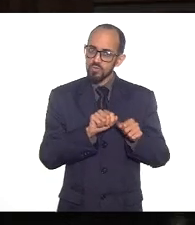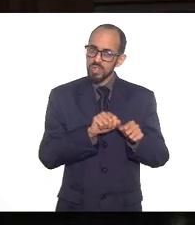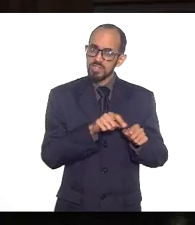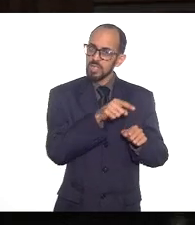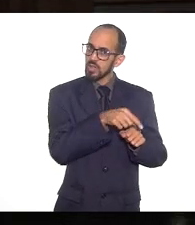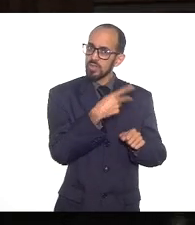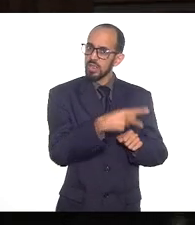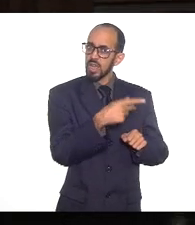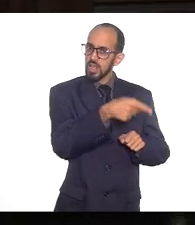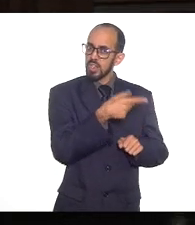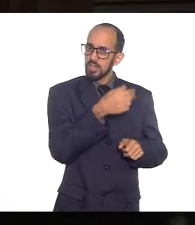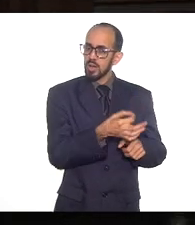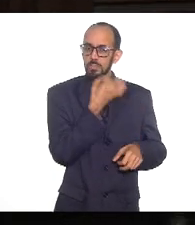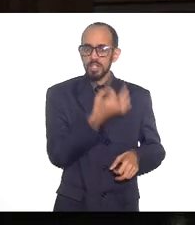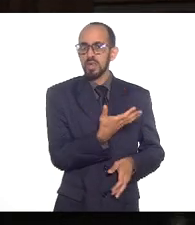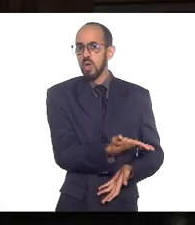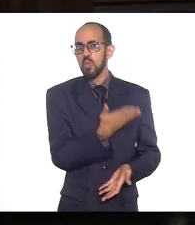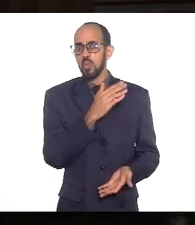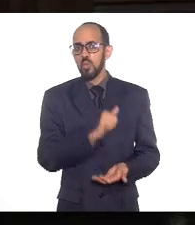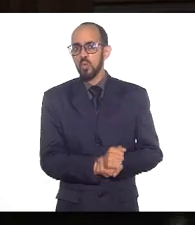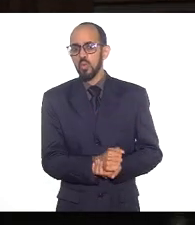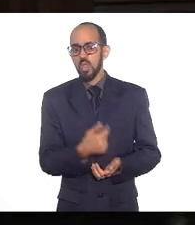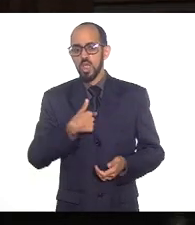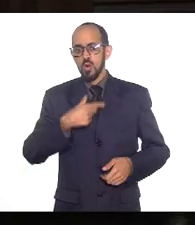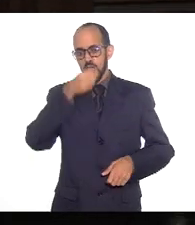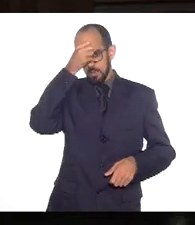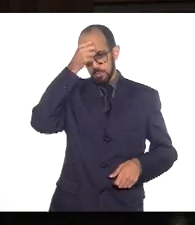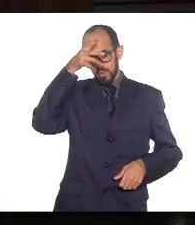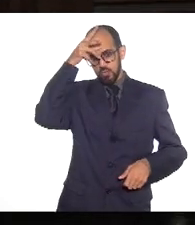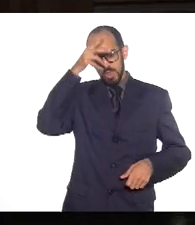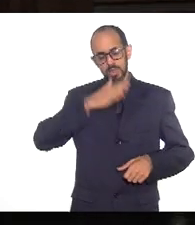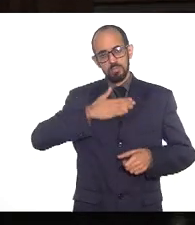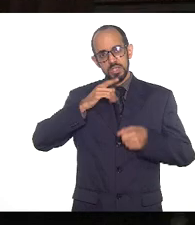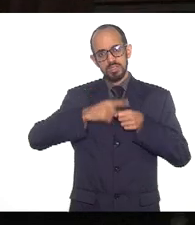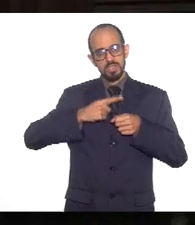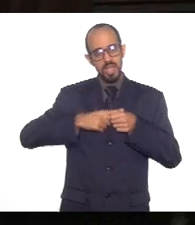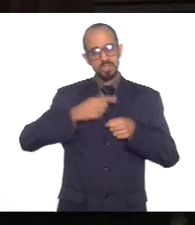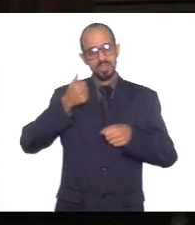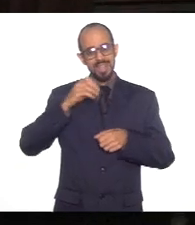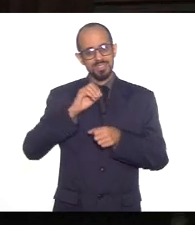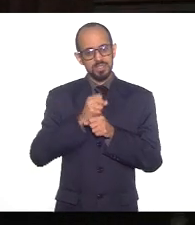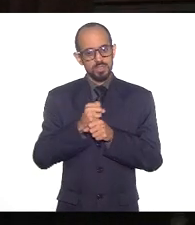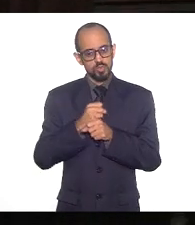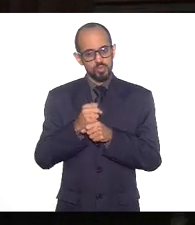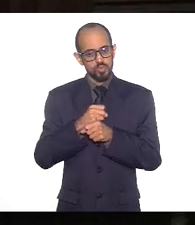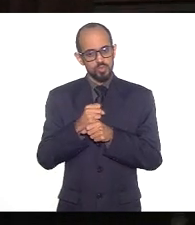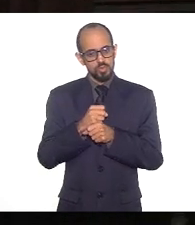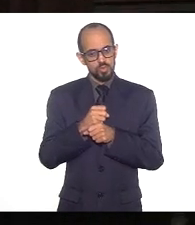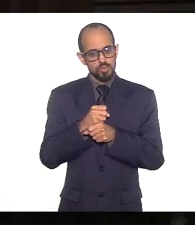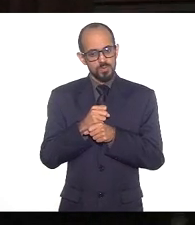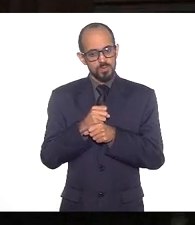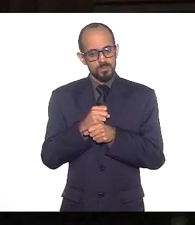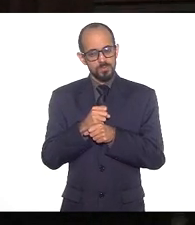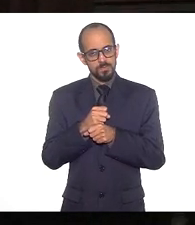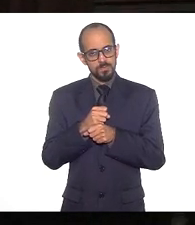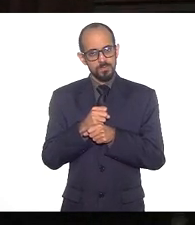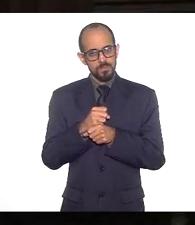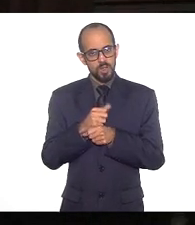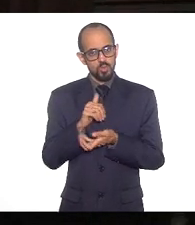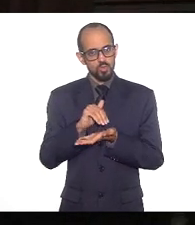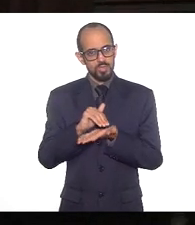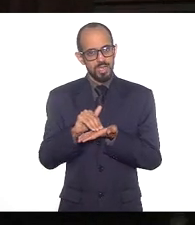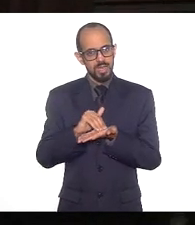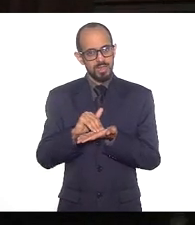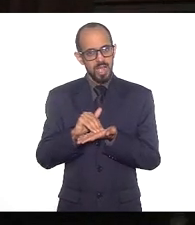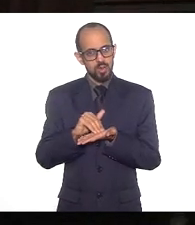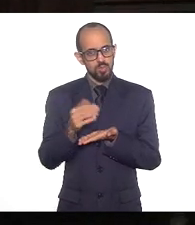gerente eu era prefeito da minha cidade foi Prefeito por dez anos e um secretário